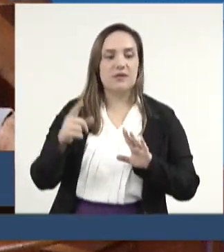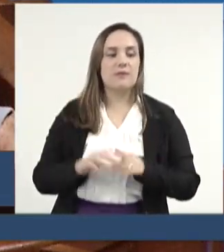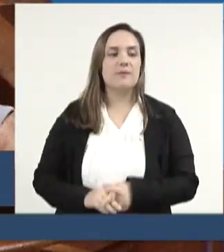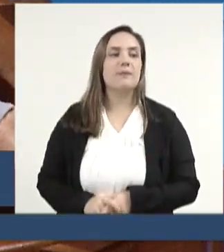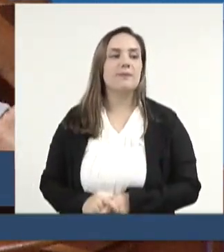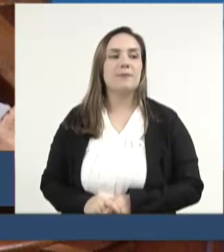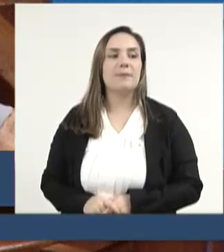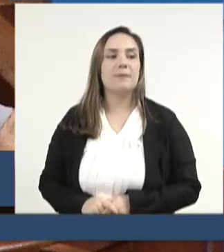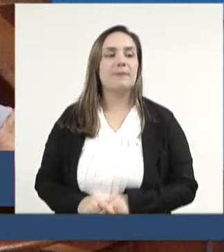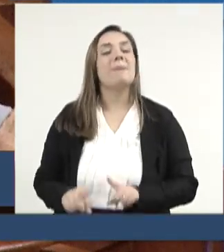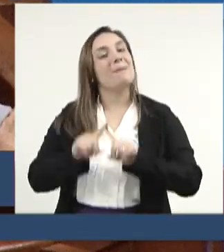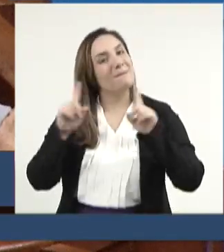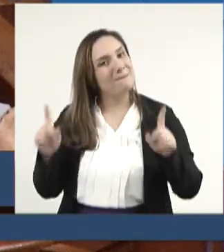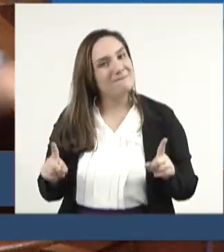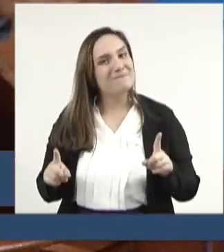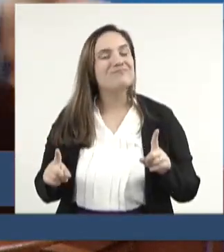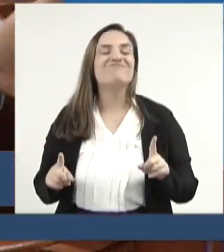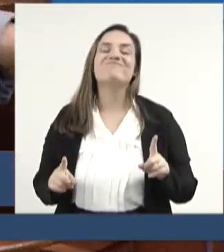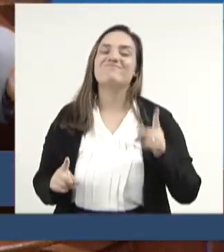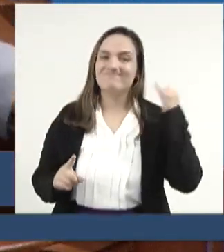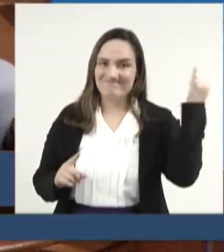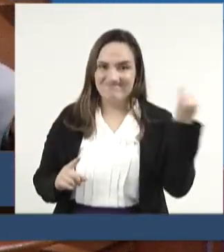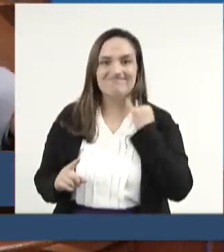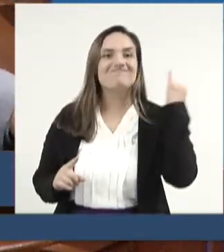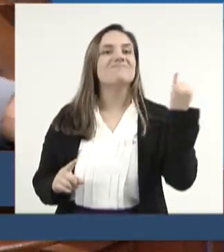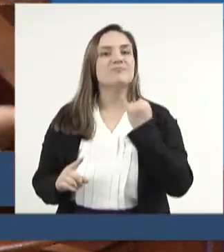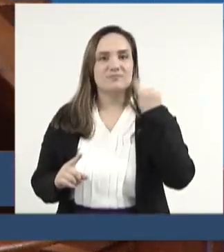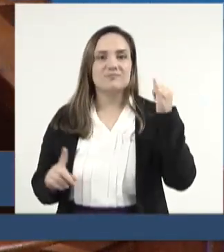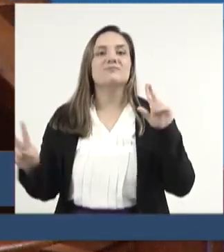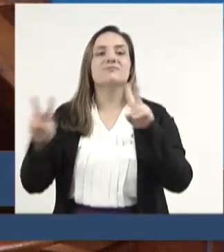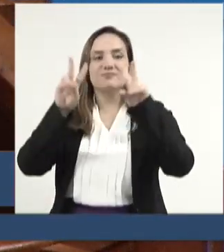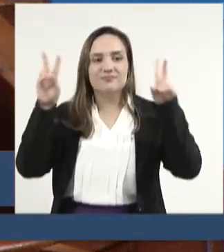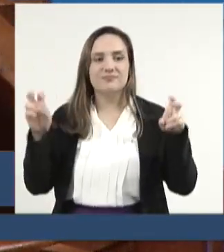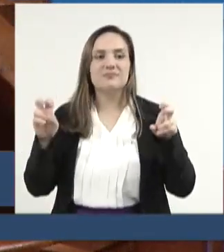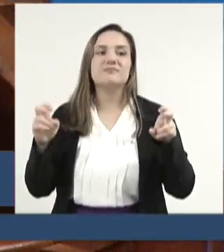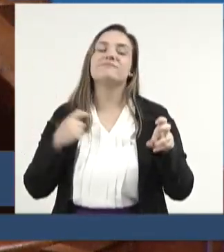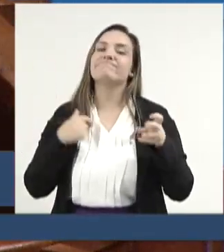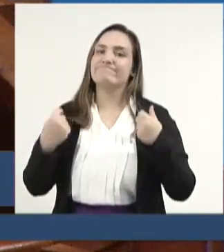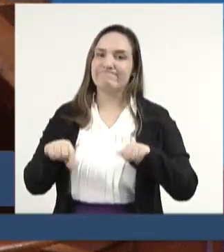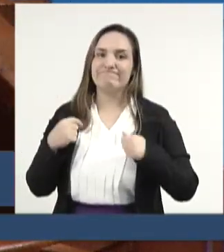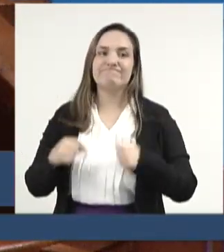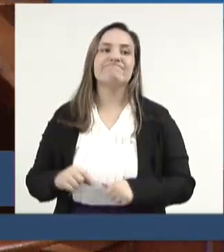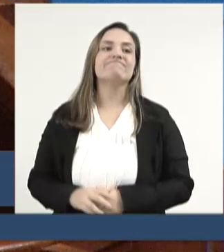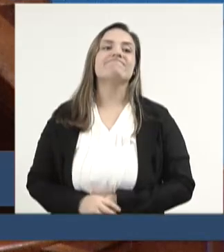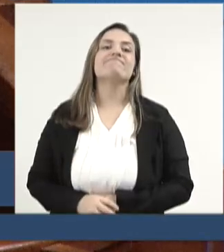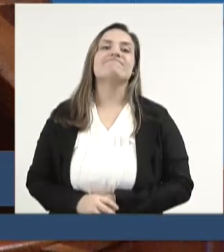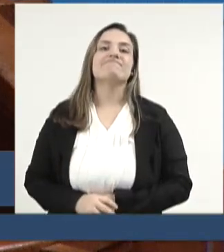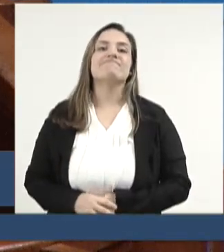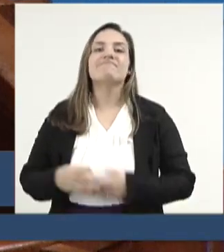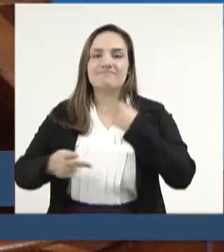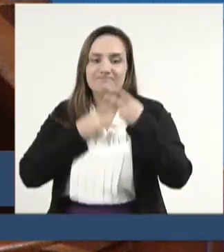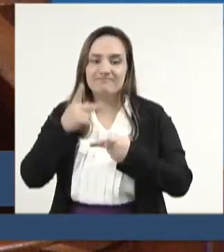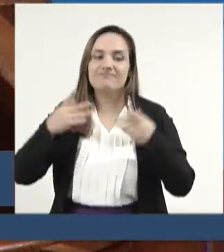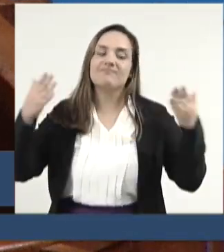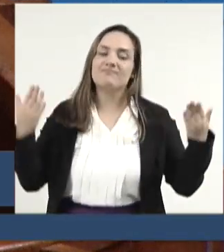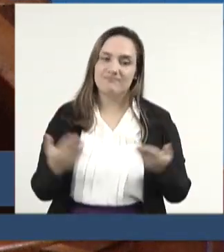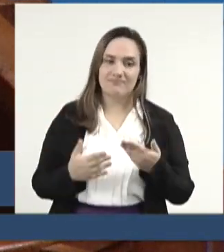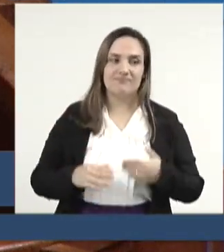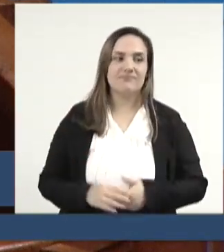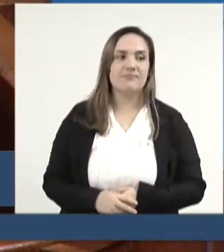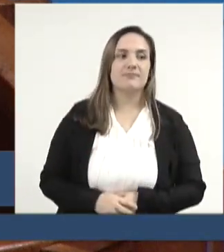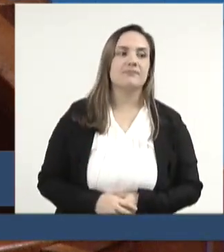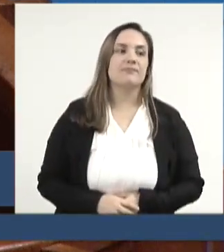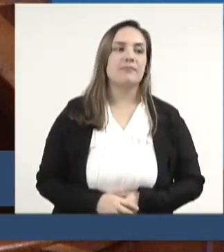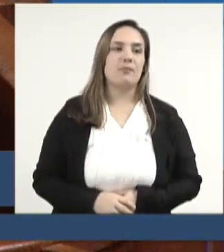terça-feira, mas diante da relevância e da importância do tema, fiz questão de tratá-lo nesta